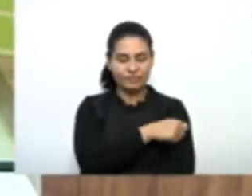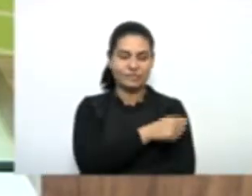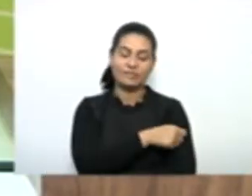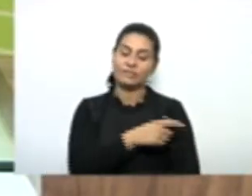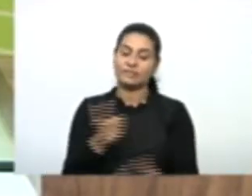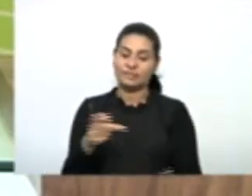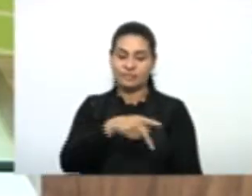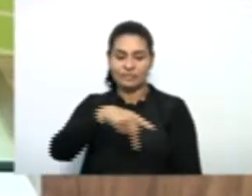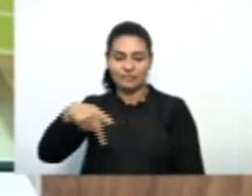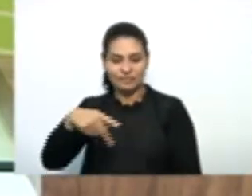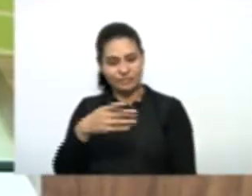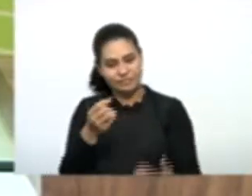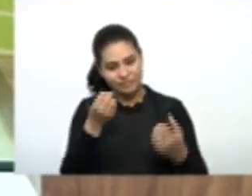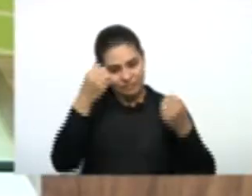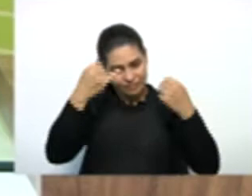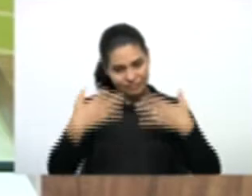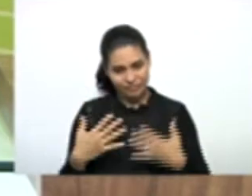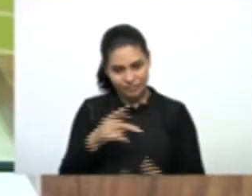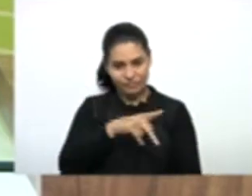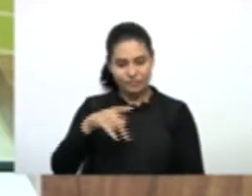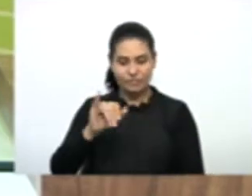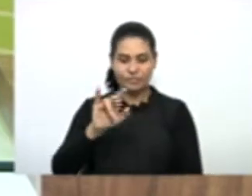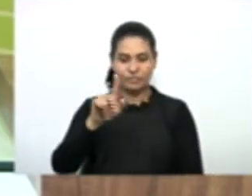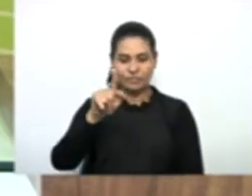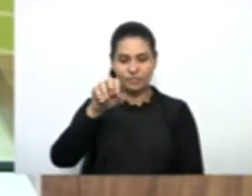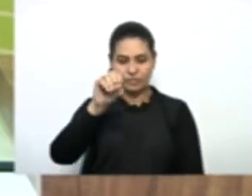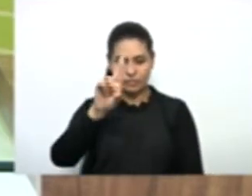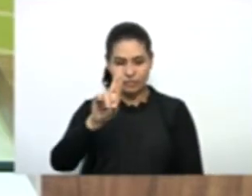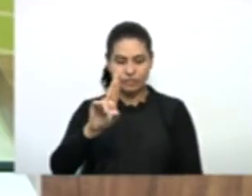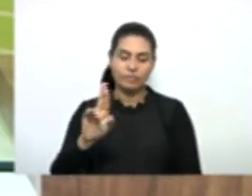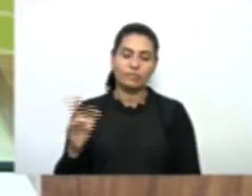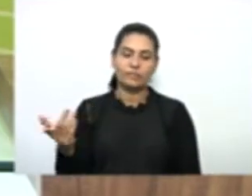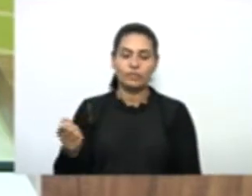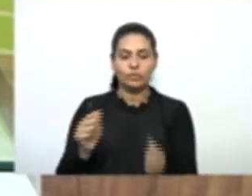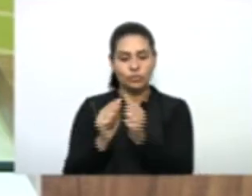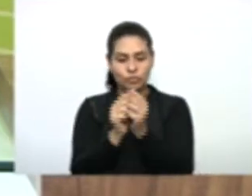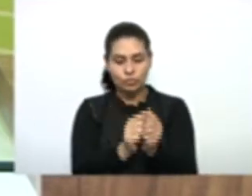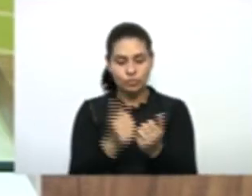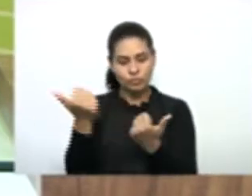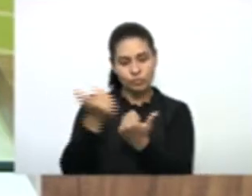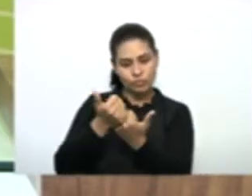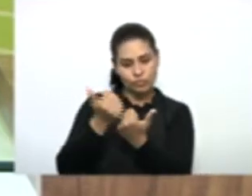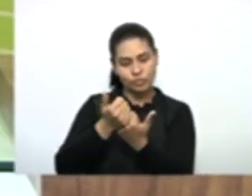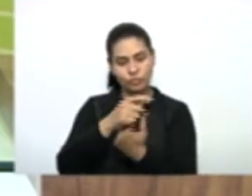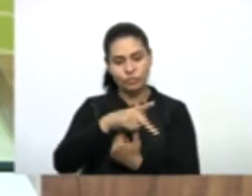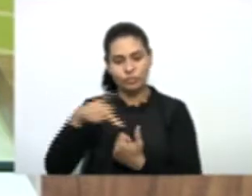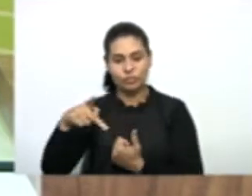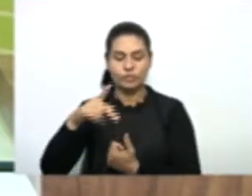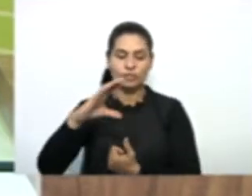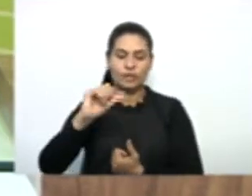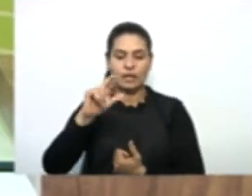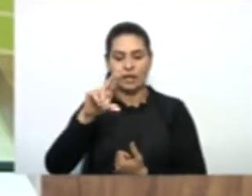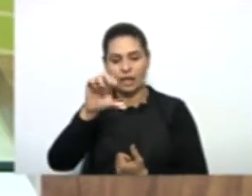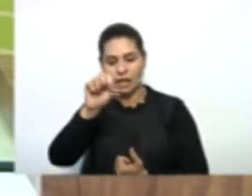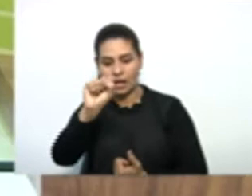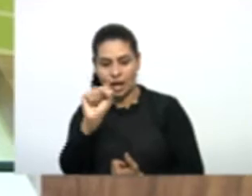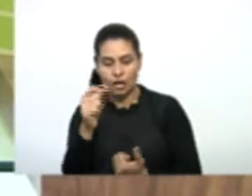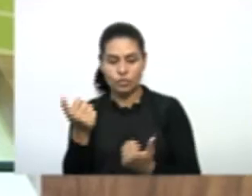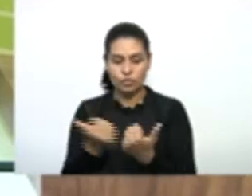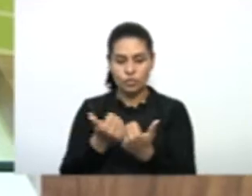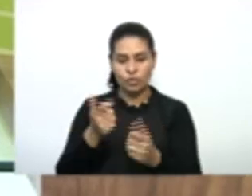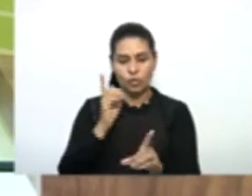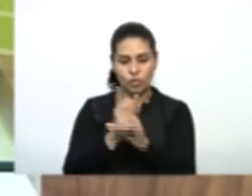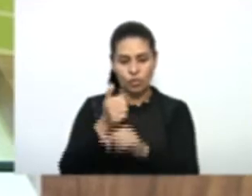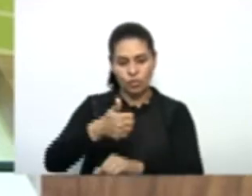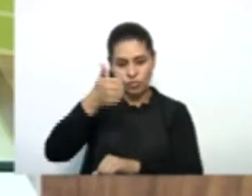alunas. Como a professora disse, eu sou o professor Igor. Estarei aqui substituindo o professor Carlos nos encontros 1 e